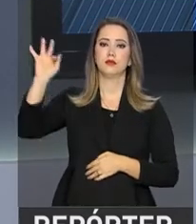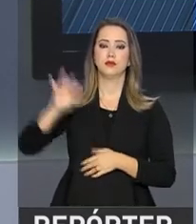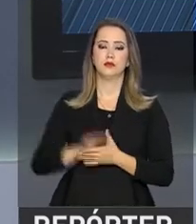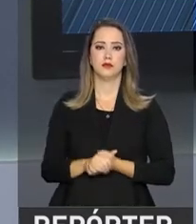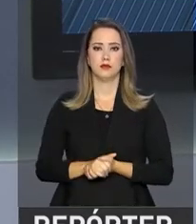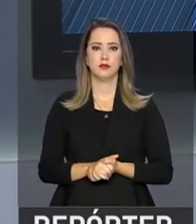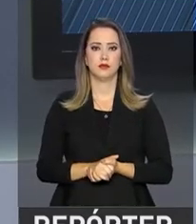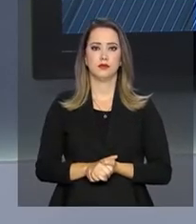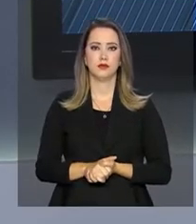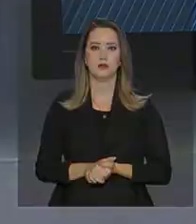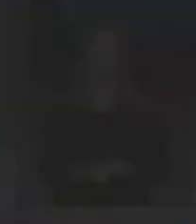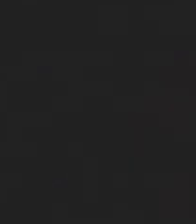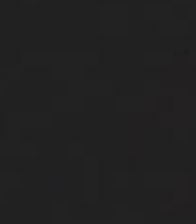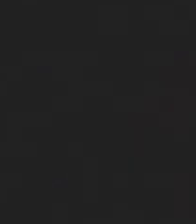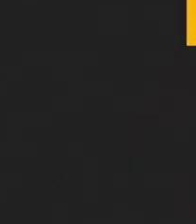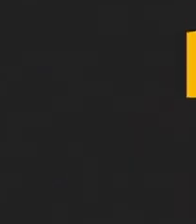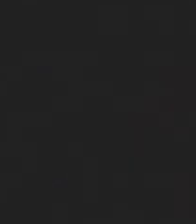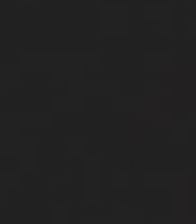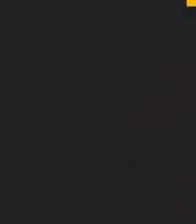federal